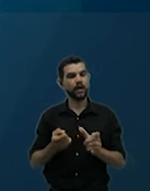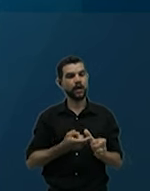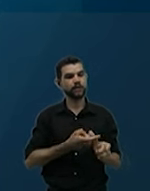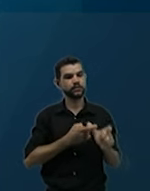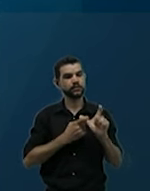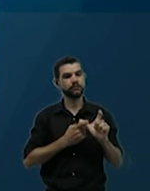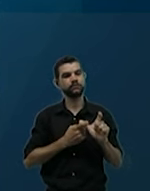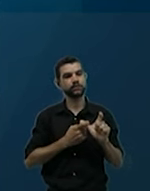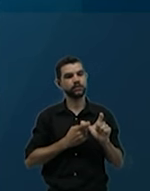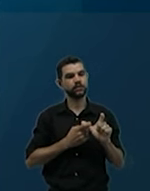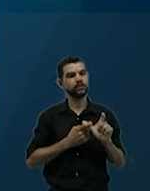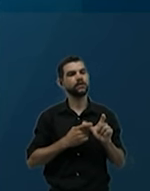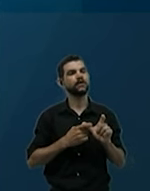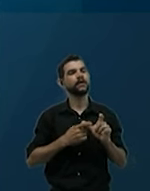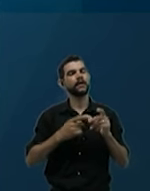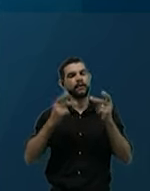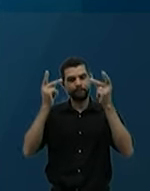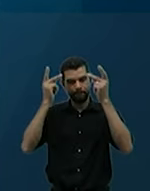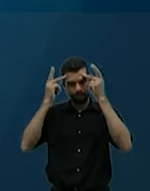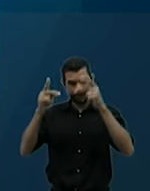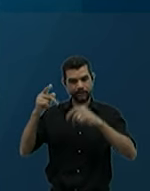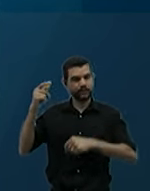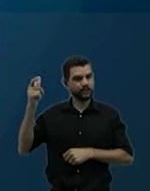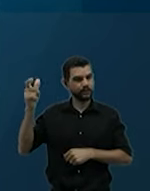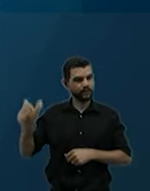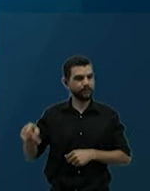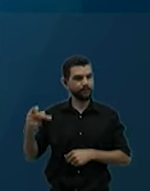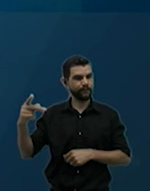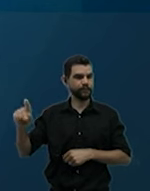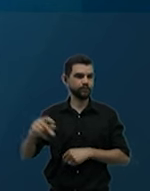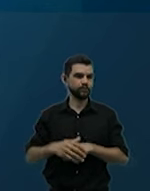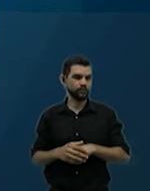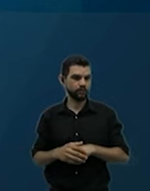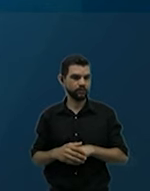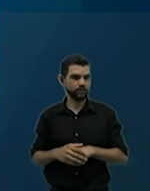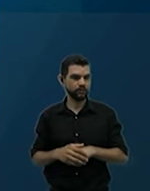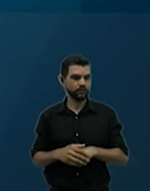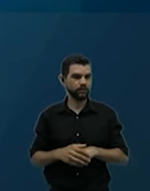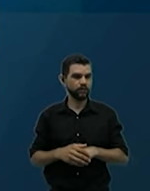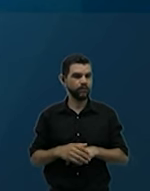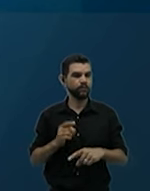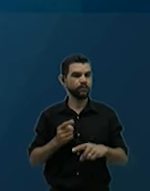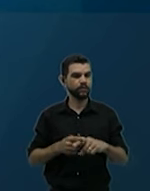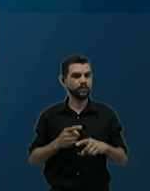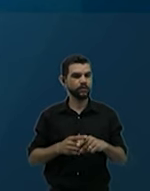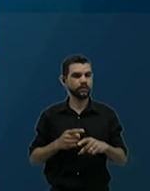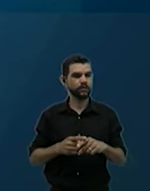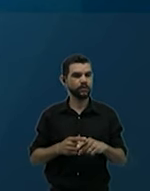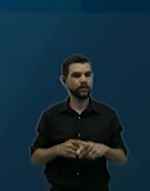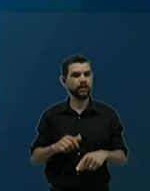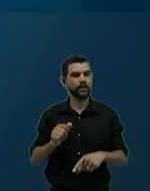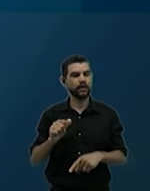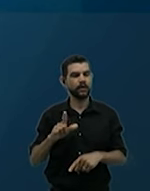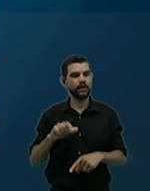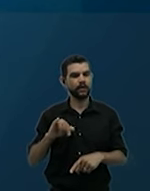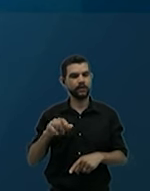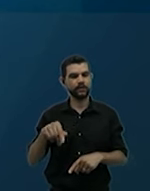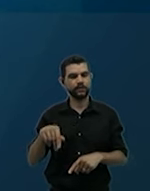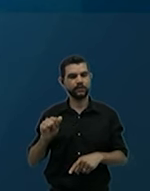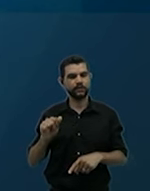adquirente. Ao passo que, na alienação judicial, a subrogação do crédito terá natureza